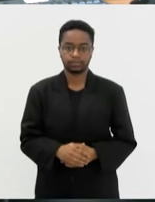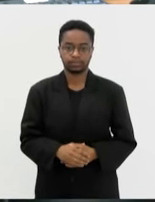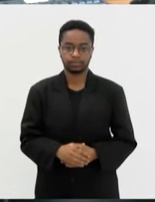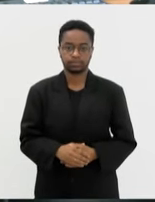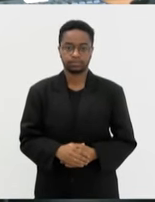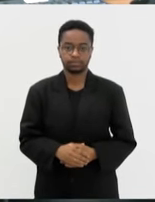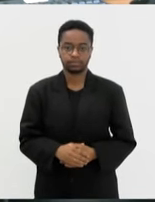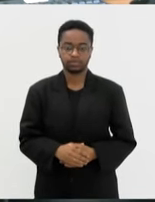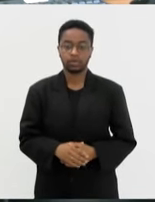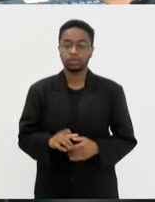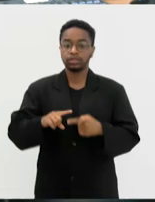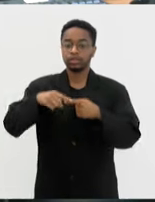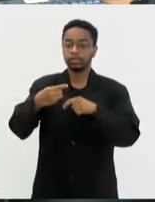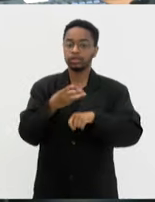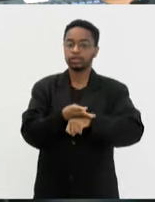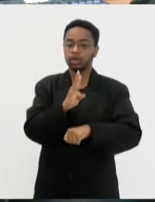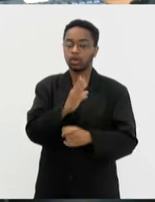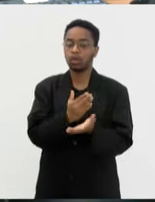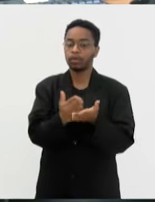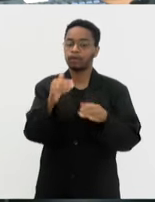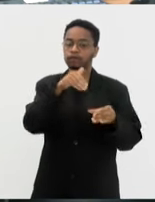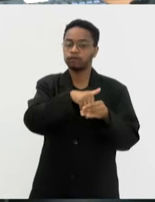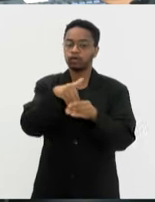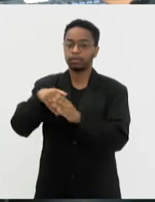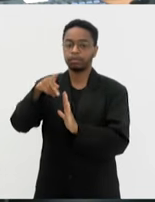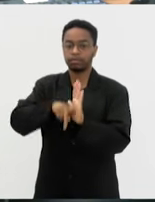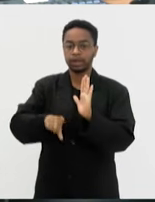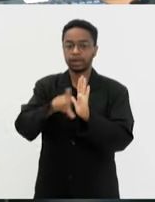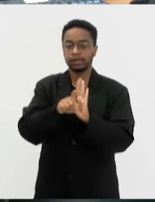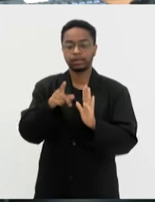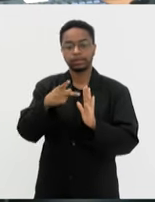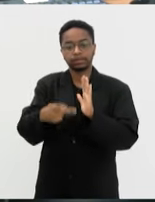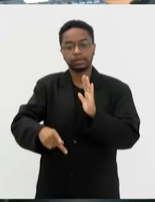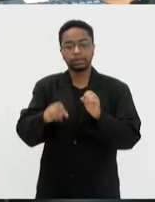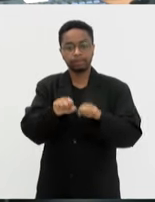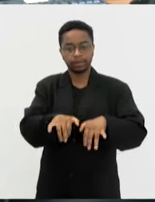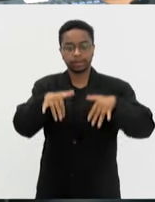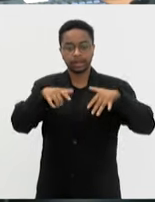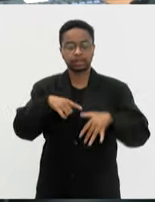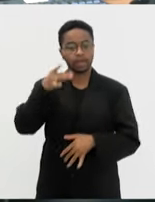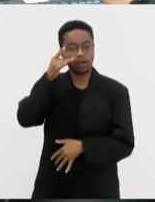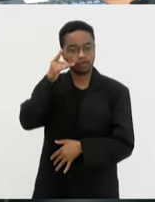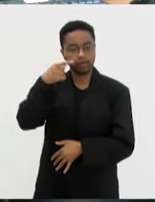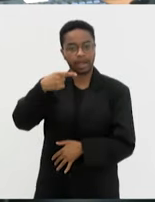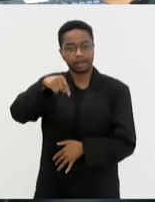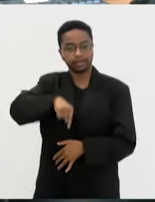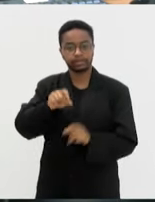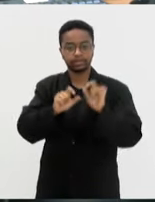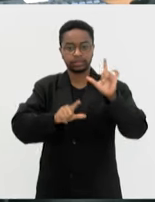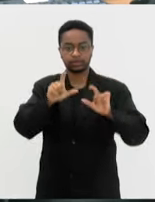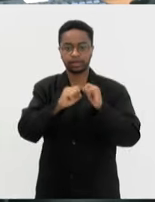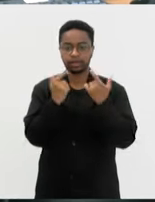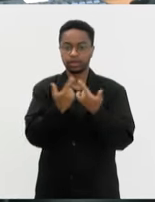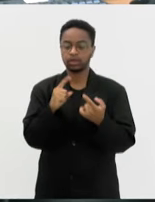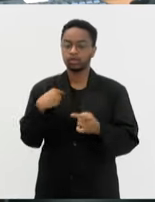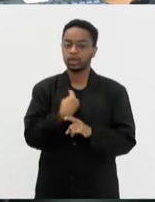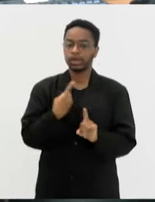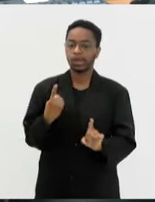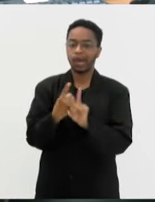tvalerge@alerge.rj.gov.br. Às 15h começam as votações no plenário com transmissão ao vivo da TV Alerge. A gente se encontra